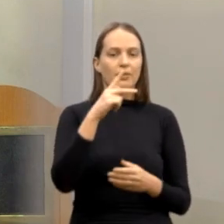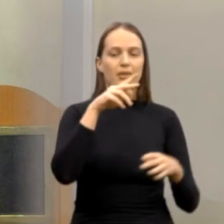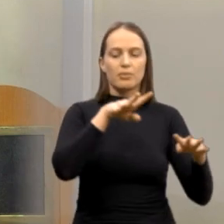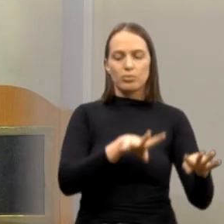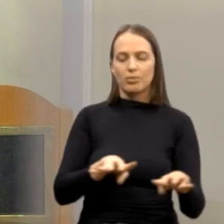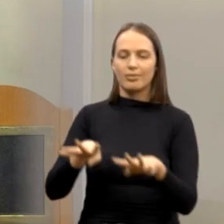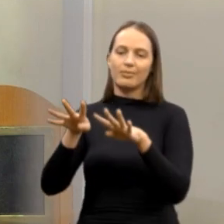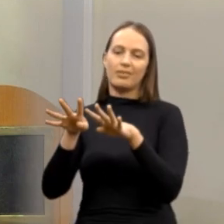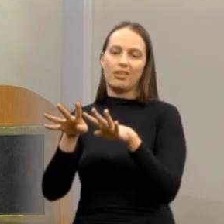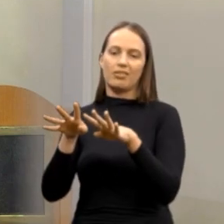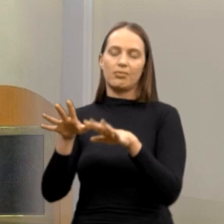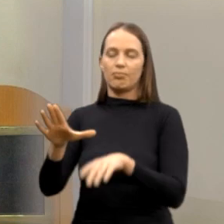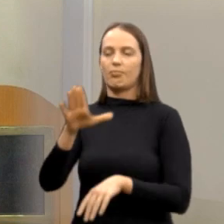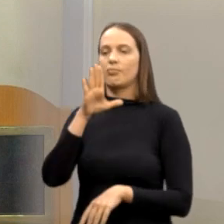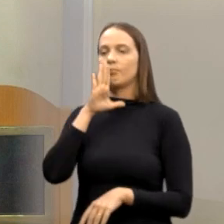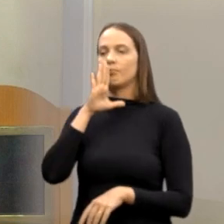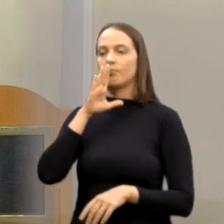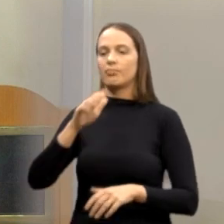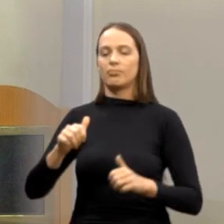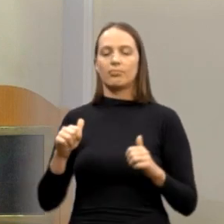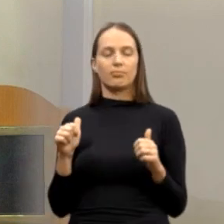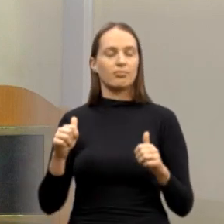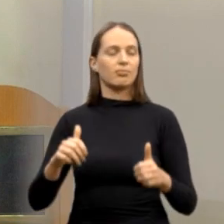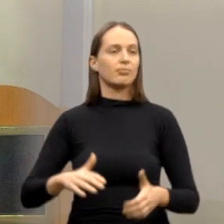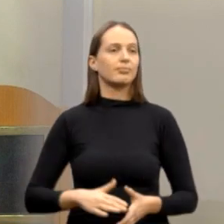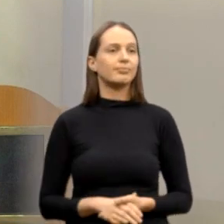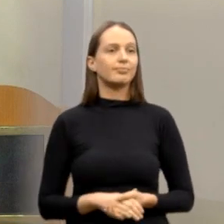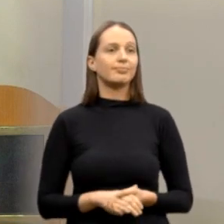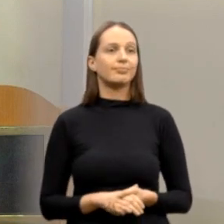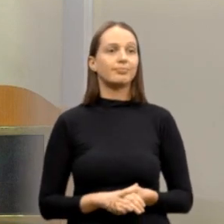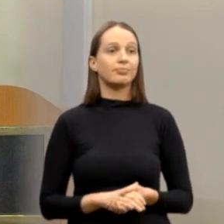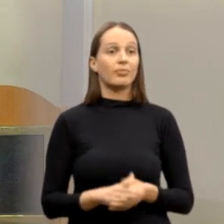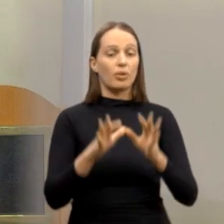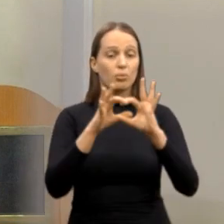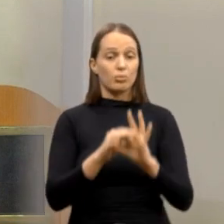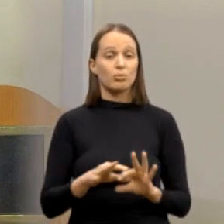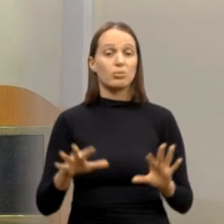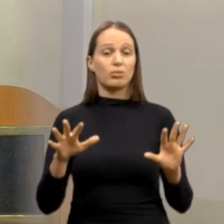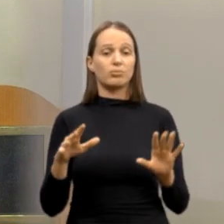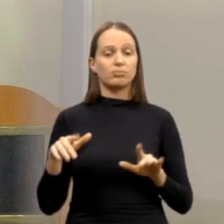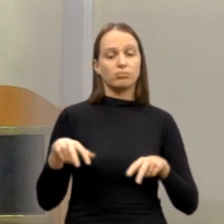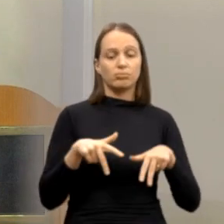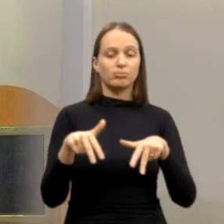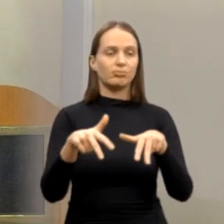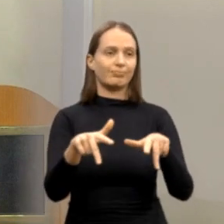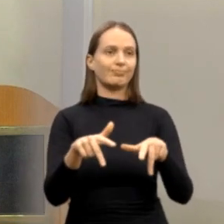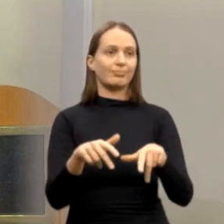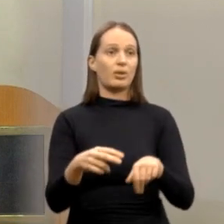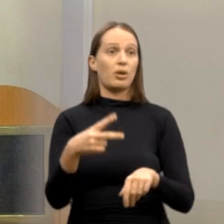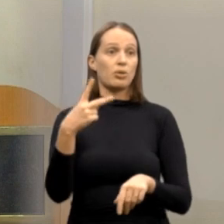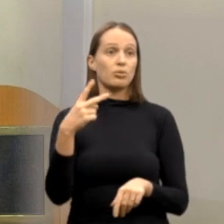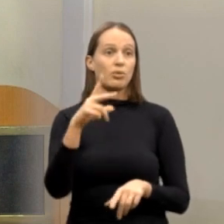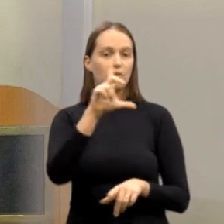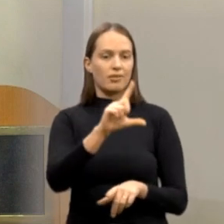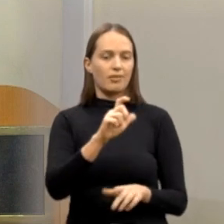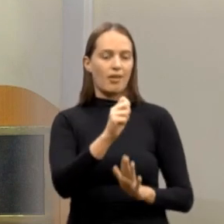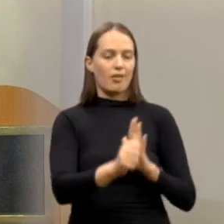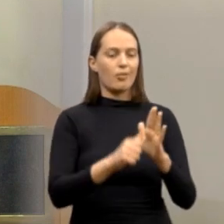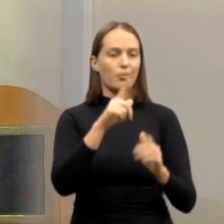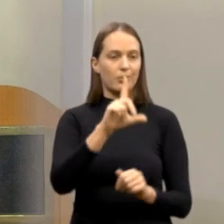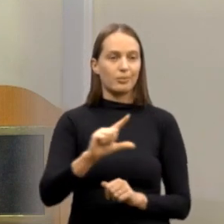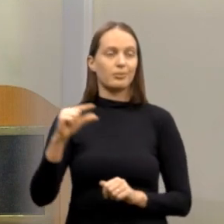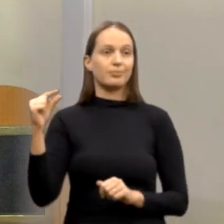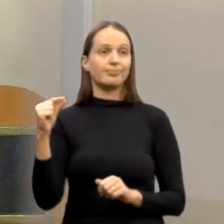os que fizeram isso ainda estão solto por aí segundo o relato dois deles foram até embora de Araraquara as